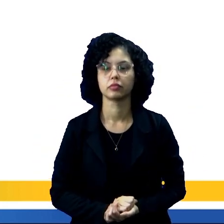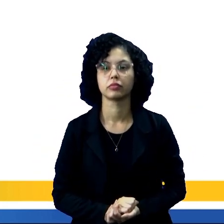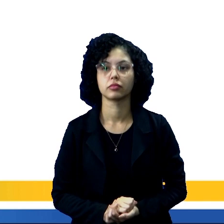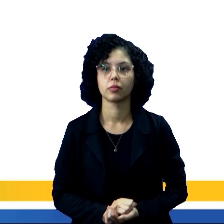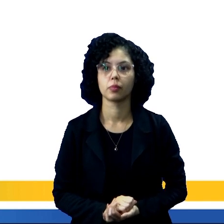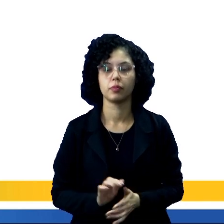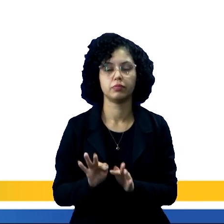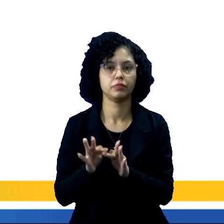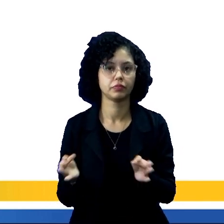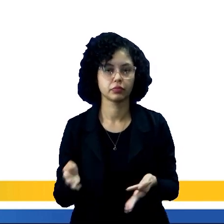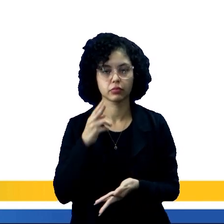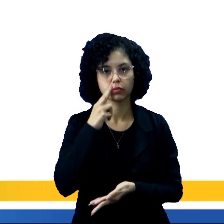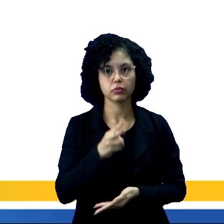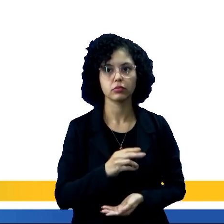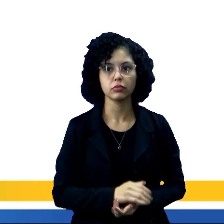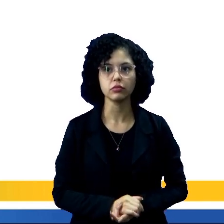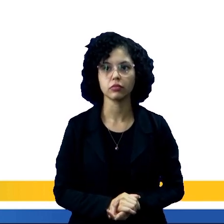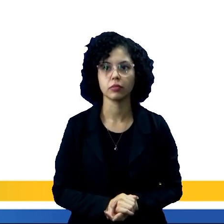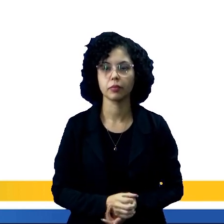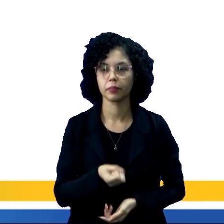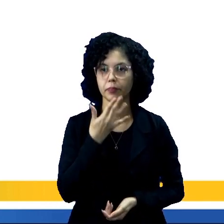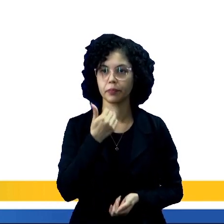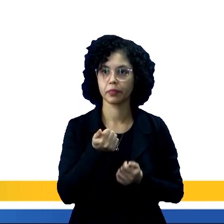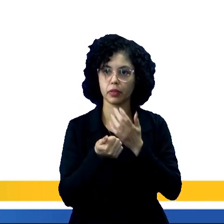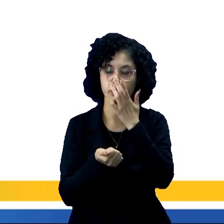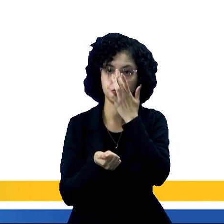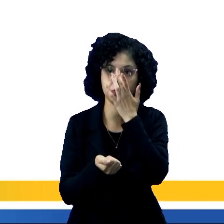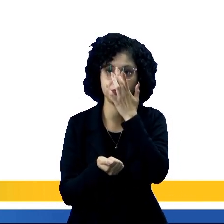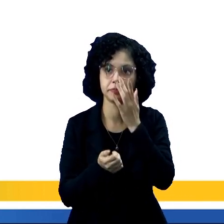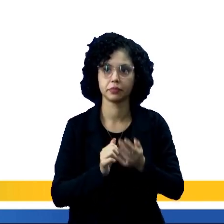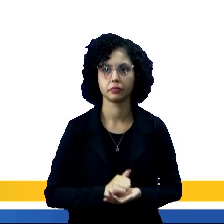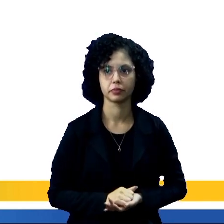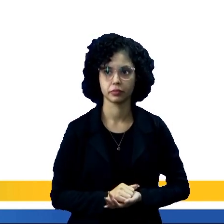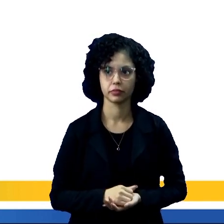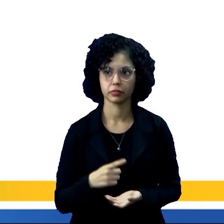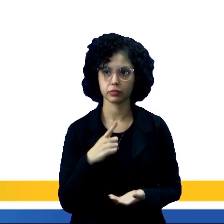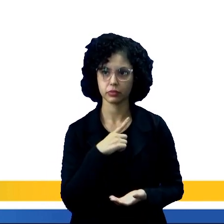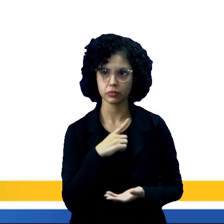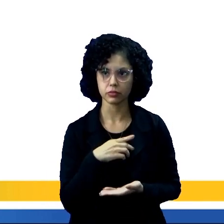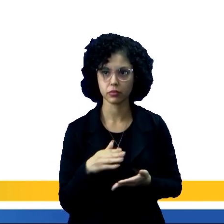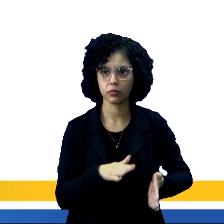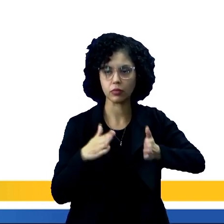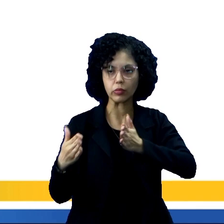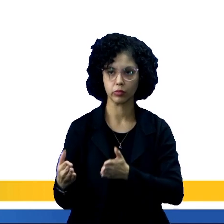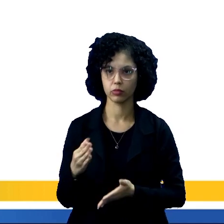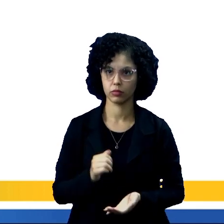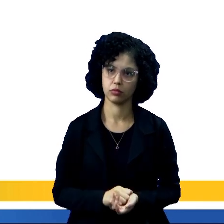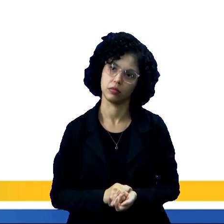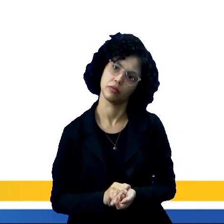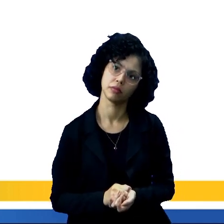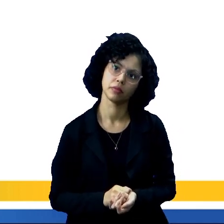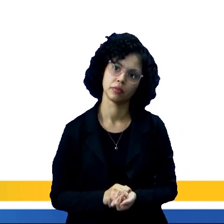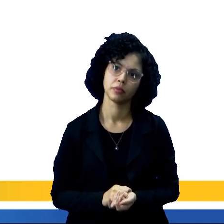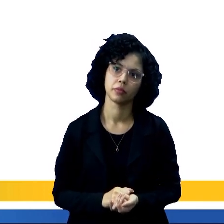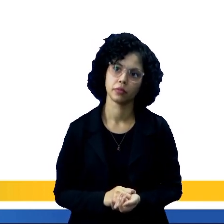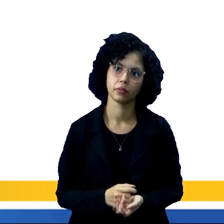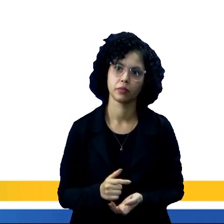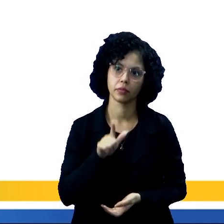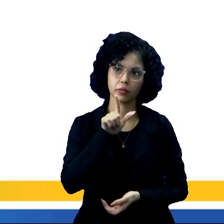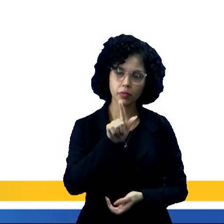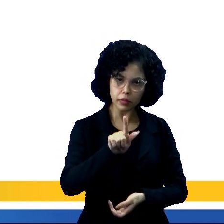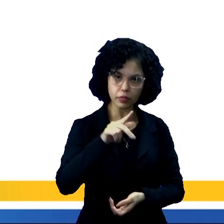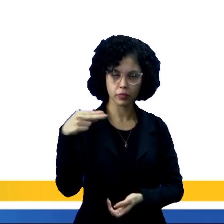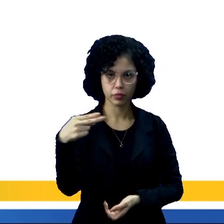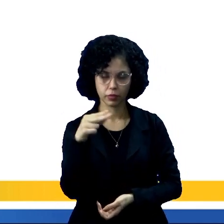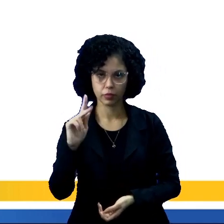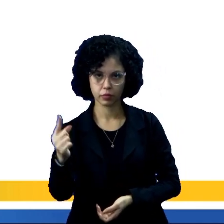Então é muito simples da gente ver isso. Tudo bem? E aí a gente vai ter a parte ali, ó, do G igual à altura. Tudo bem?